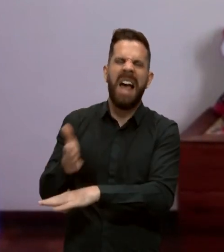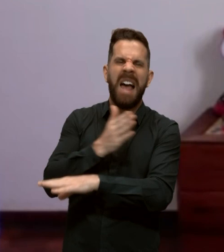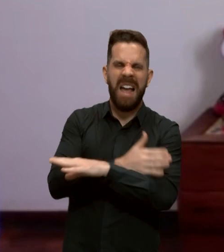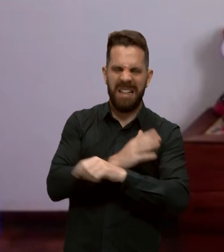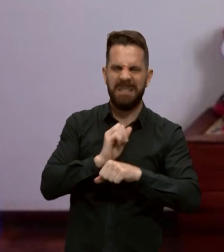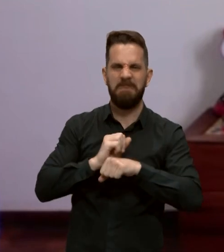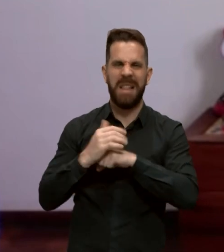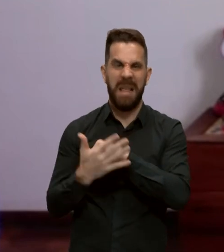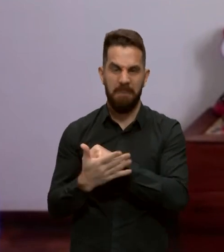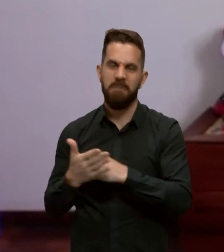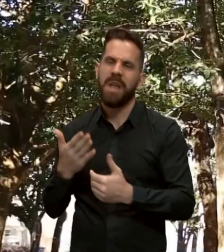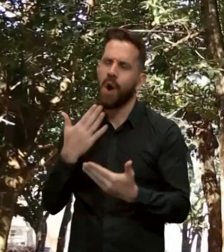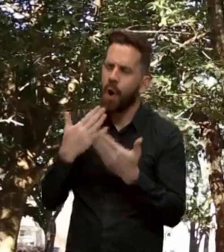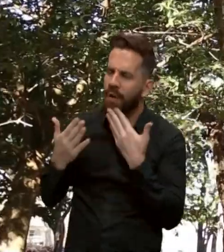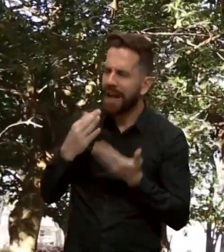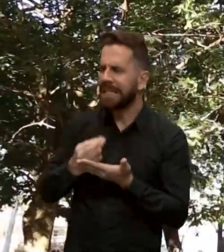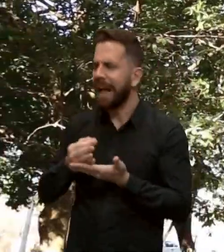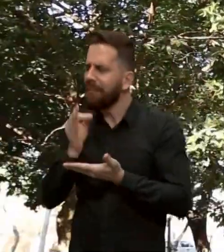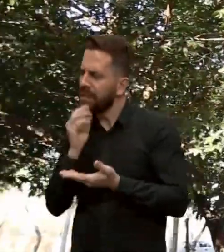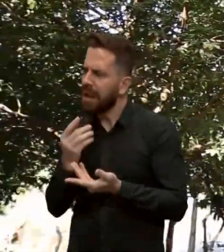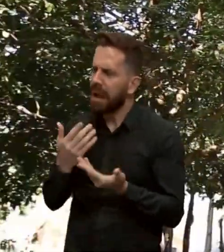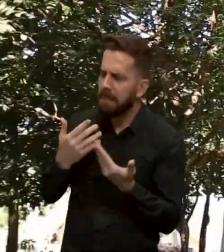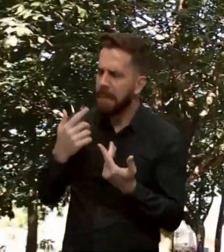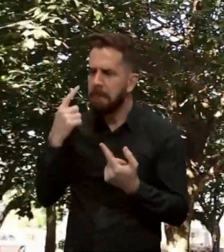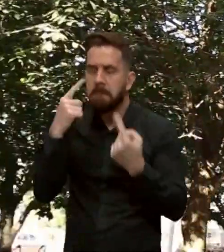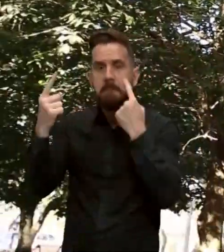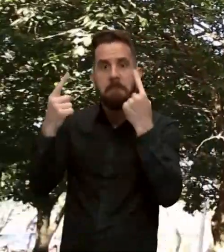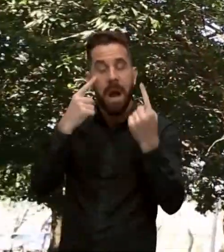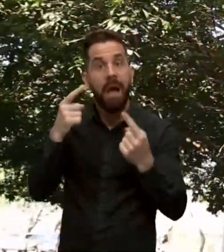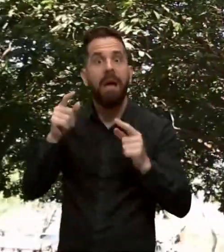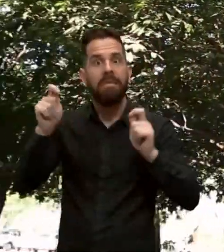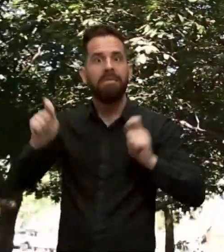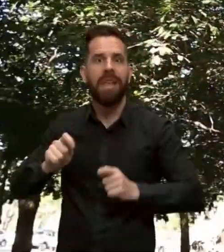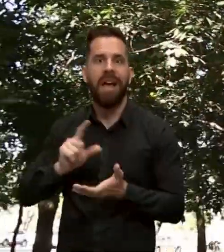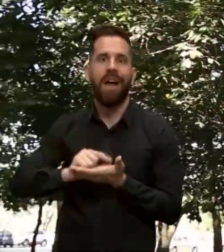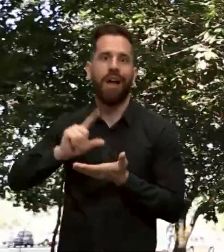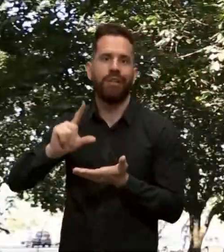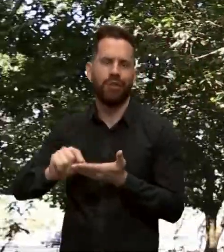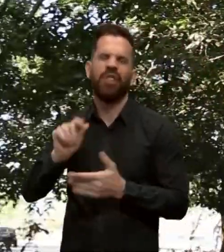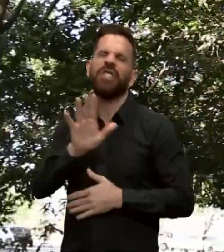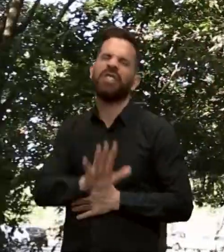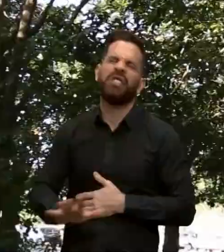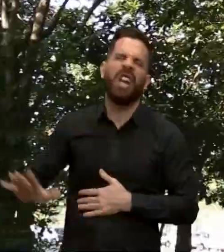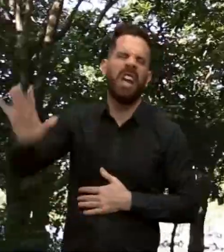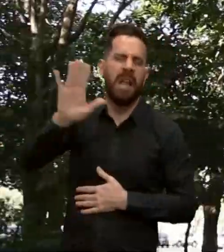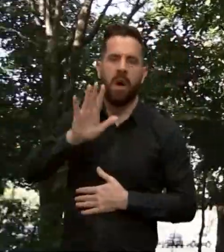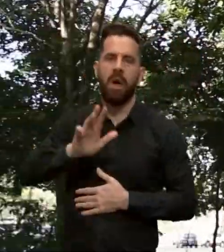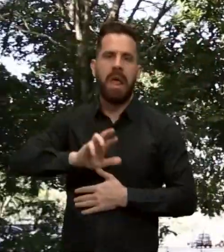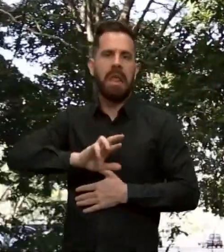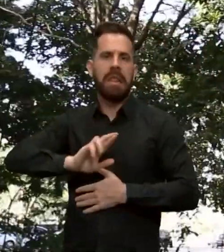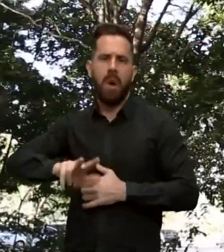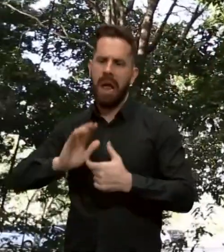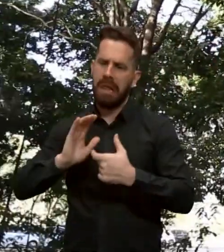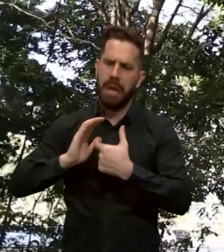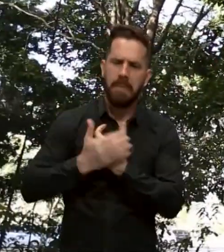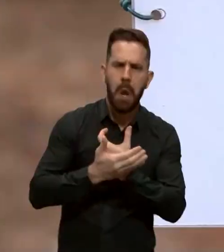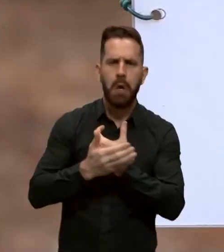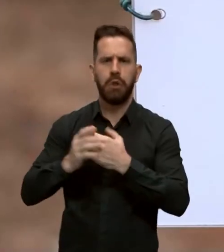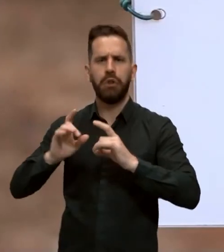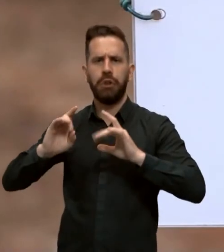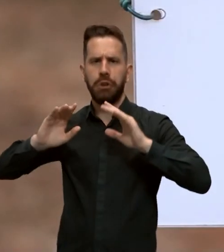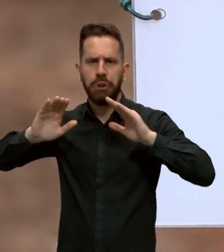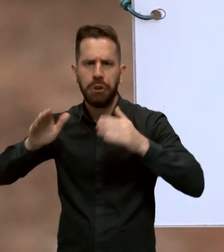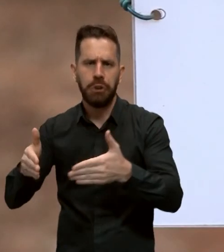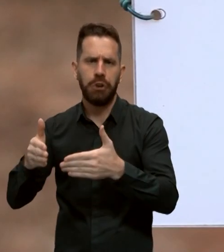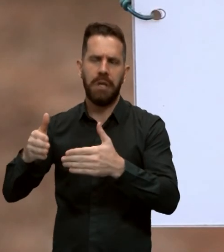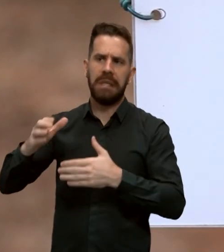coisas surgiam, e daí veio a ideia desses 2 artigos mais gerais, que não são estritamente científicos, não são para um